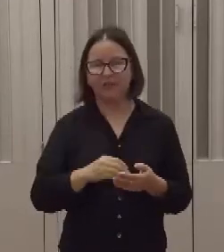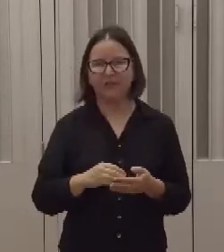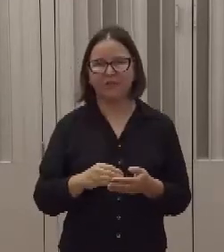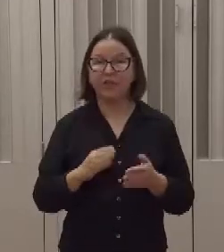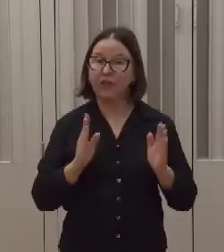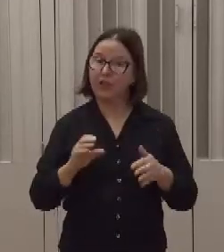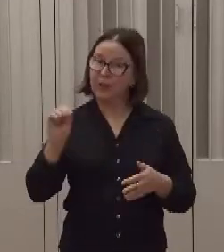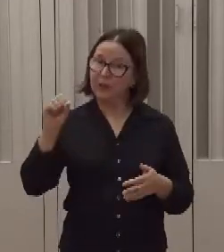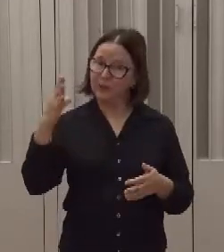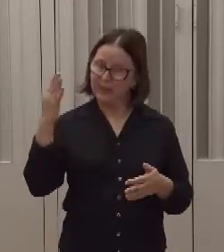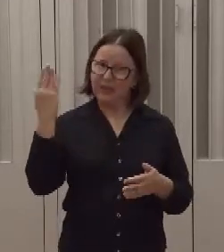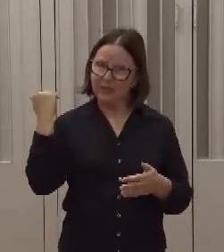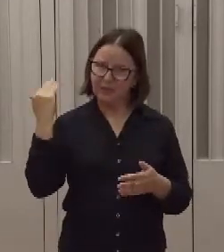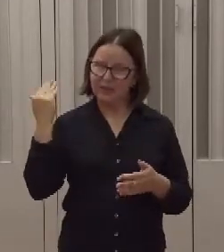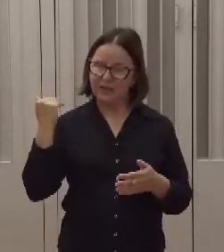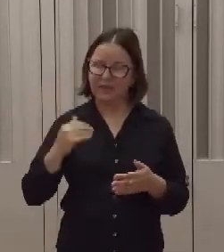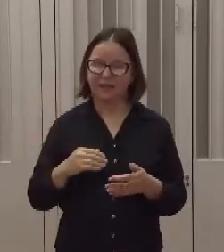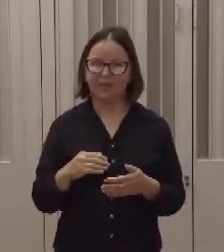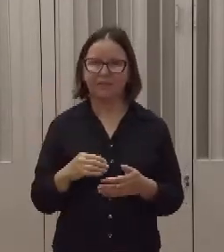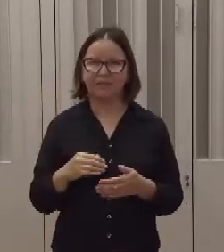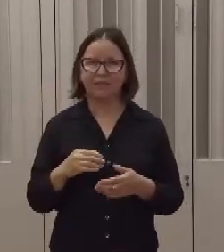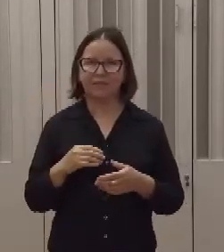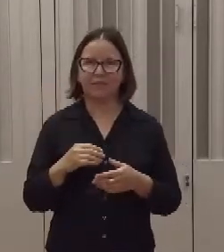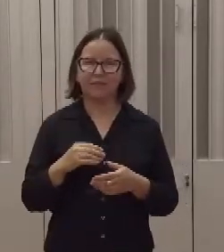anos depois da morte do nosso Senhor Jesus.